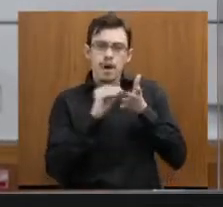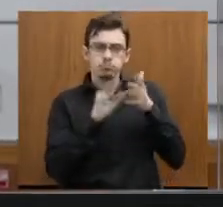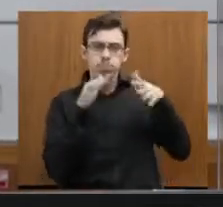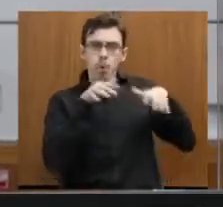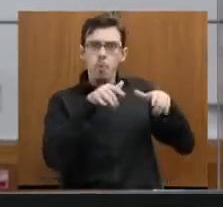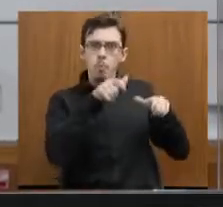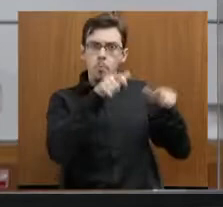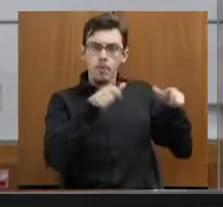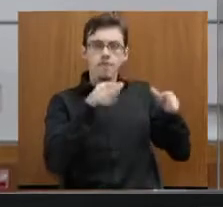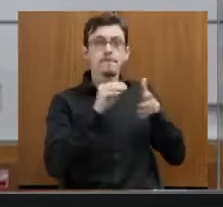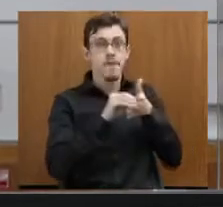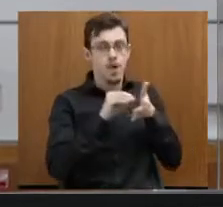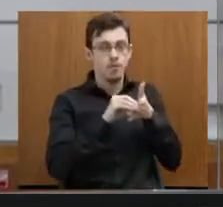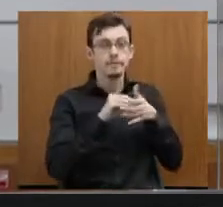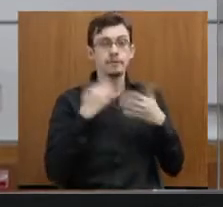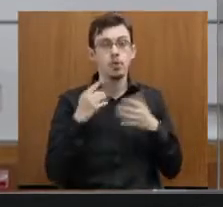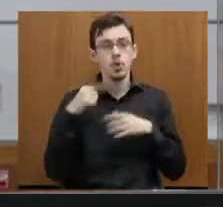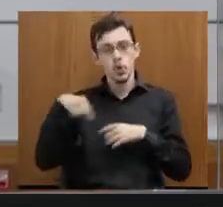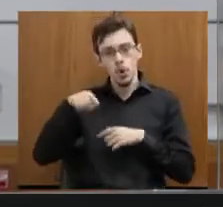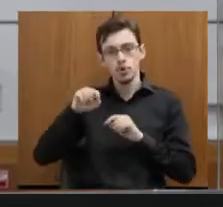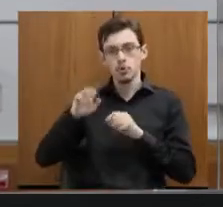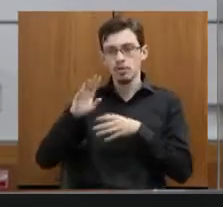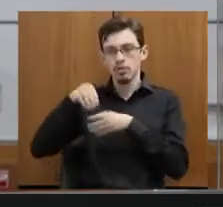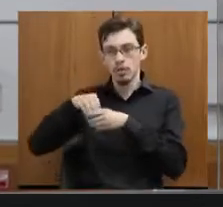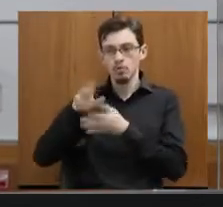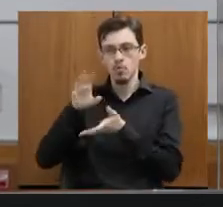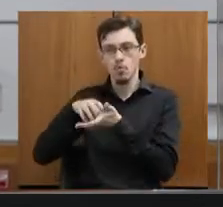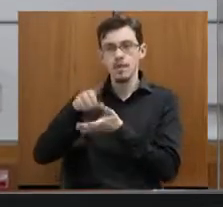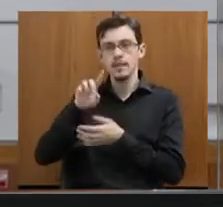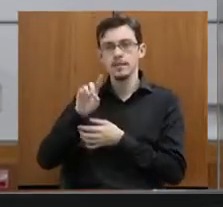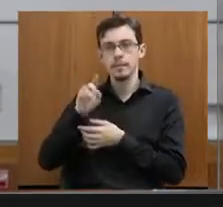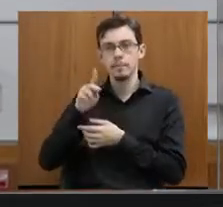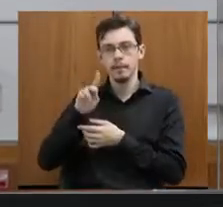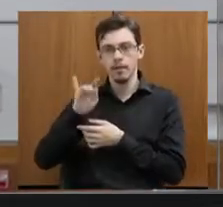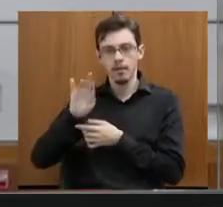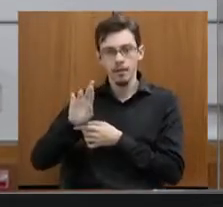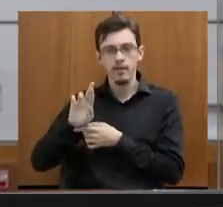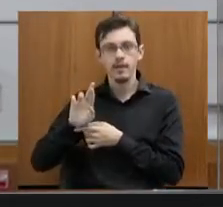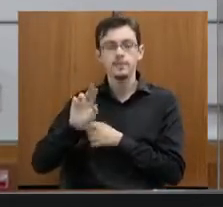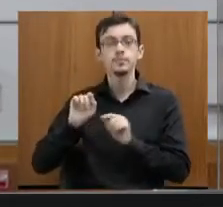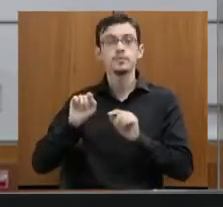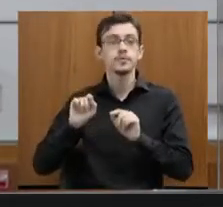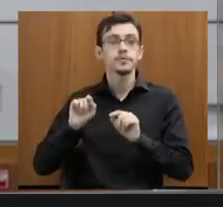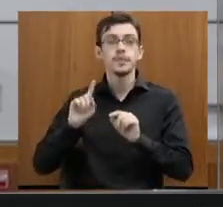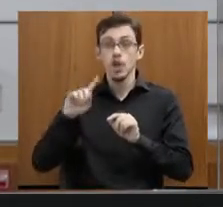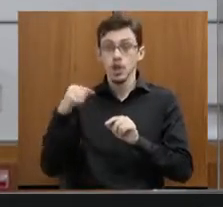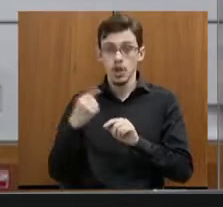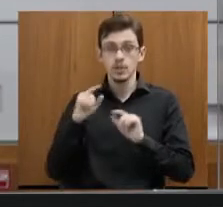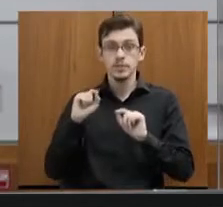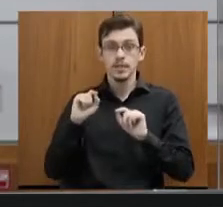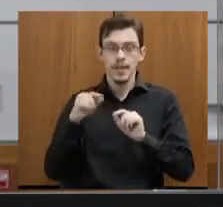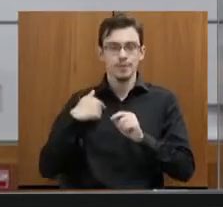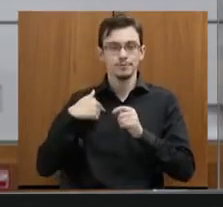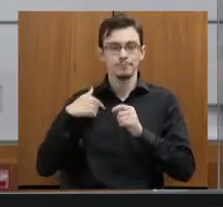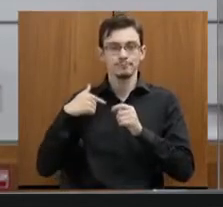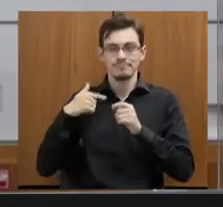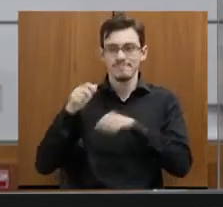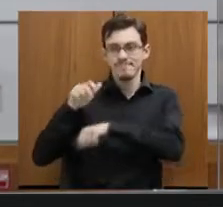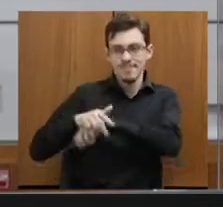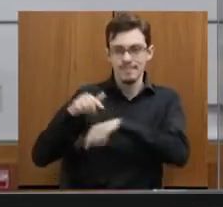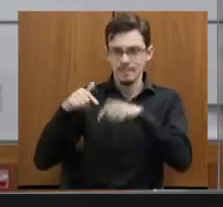a diretoria de política reparação em promoção de igualdade racial faz sempre ficar a gente é desde quando eu chego em